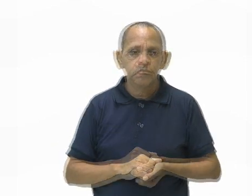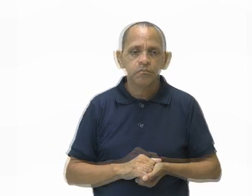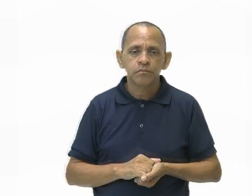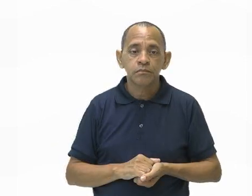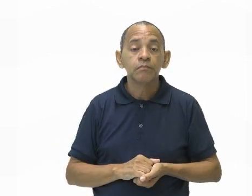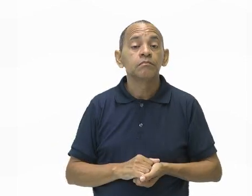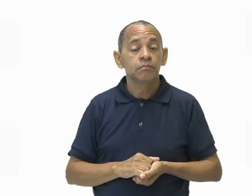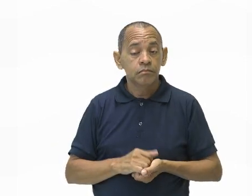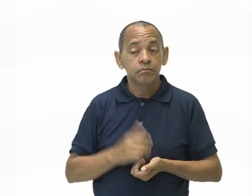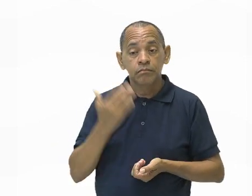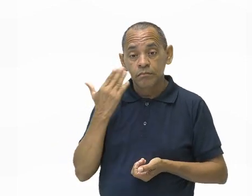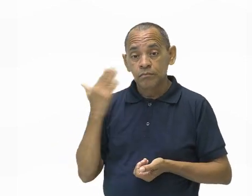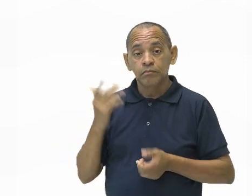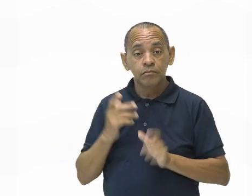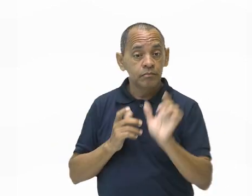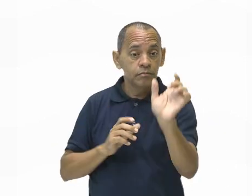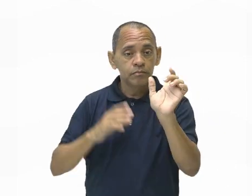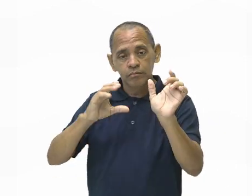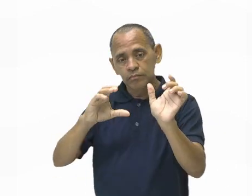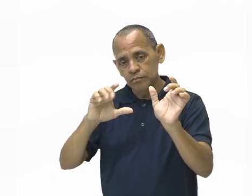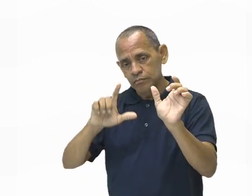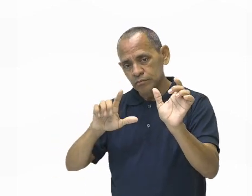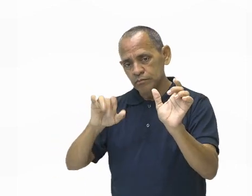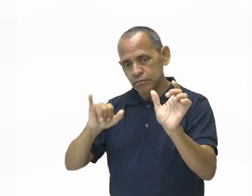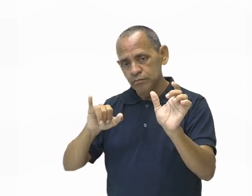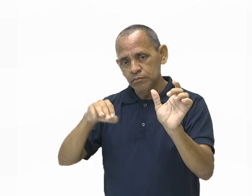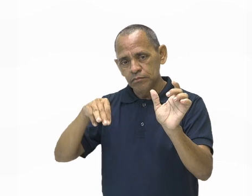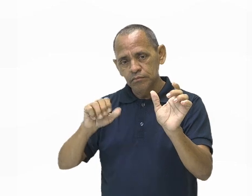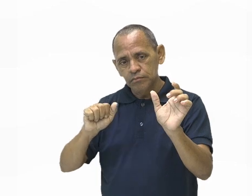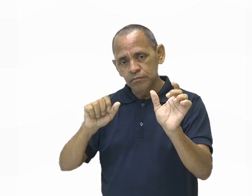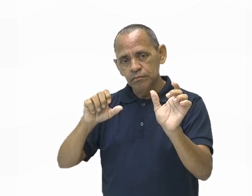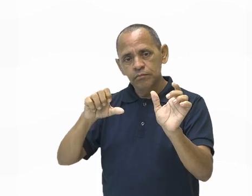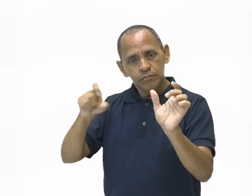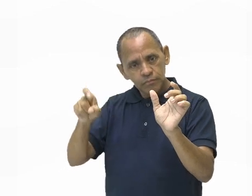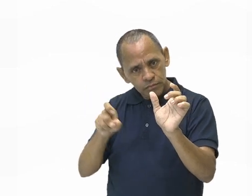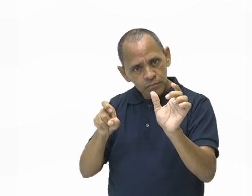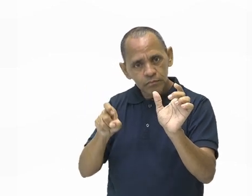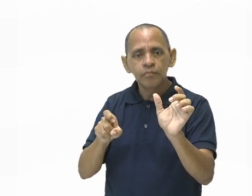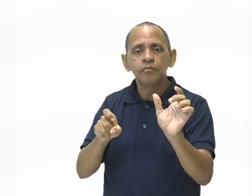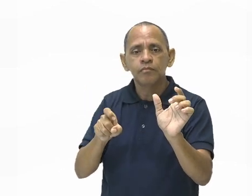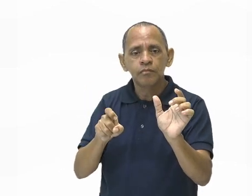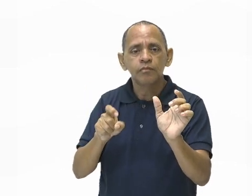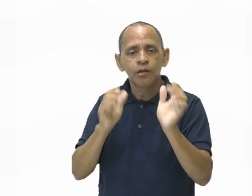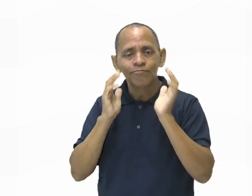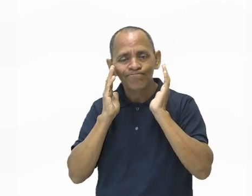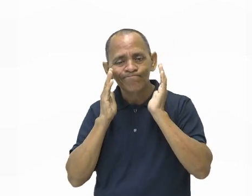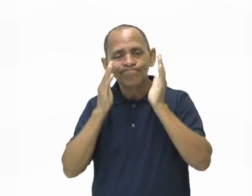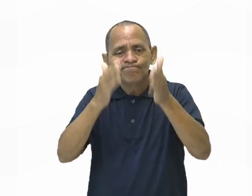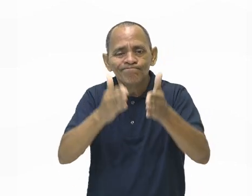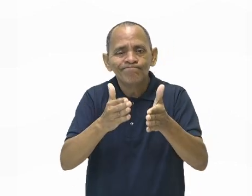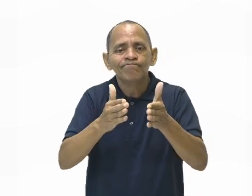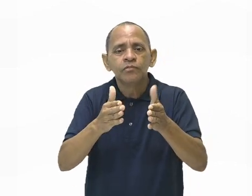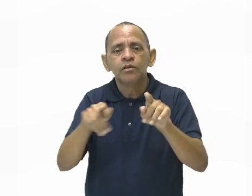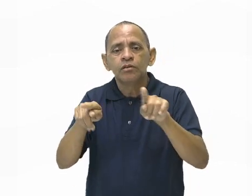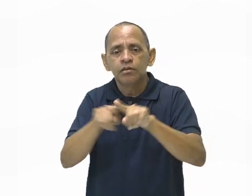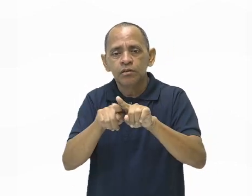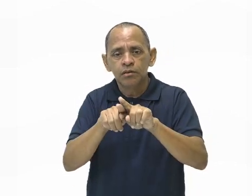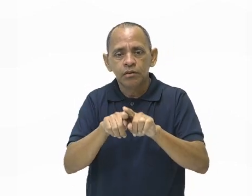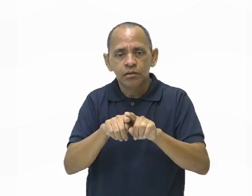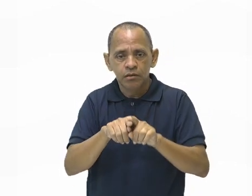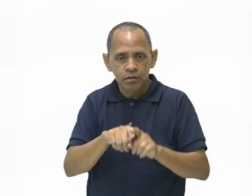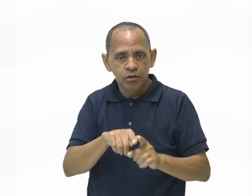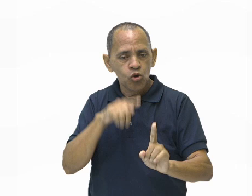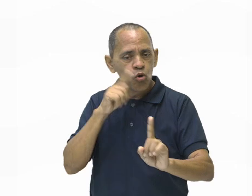O clímax, né, é quando a narrativa alcança uma tensão máxima. Temos um ponto ali de tensão máxima. É o